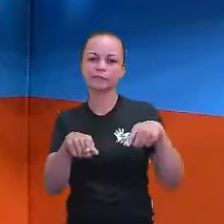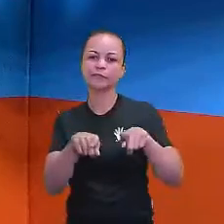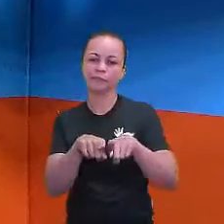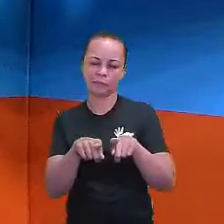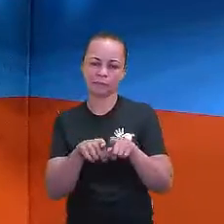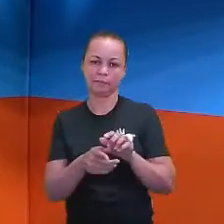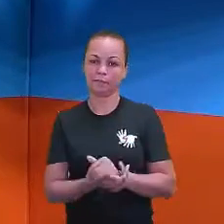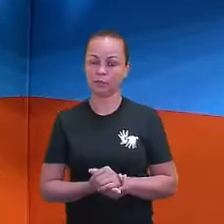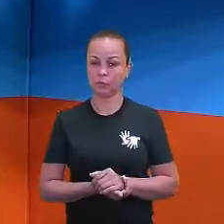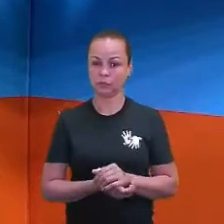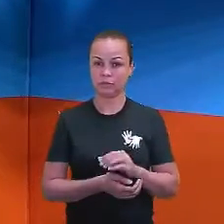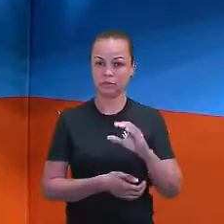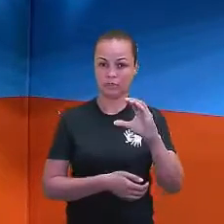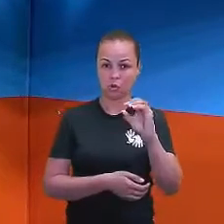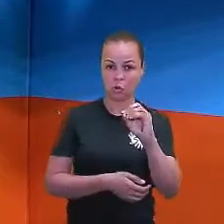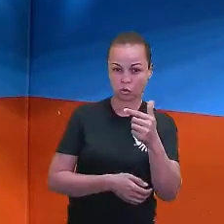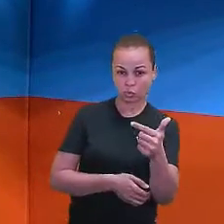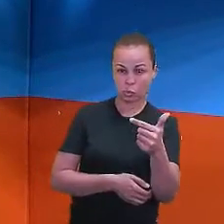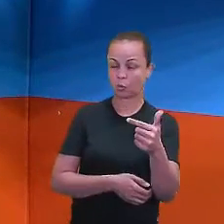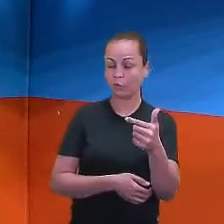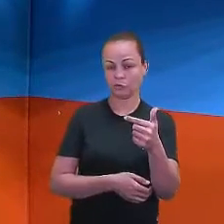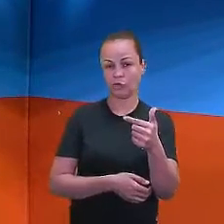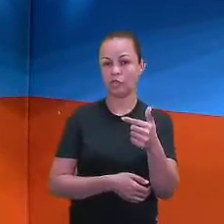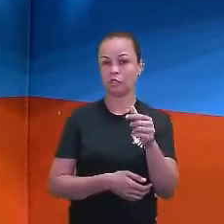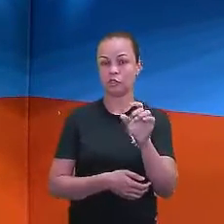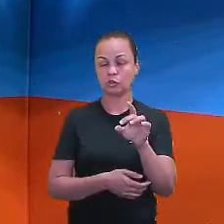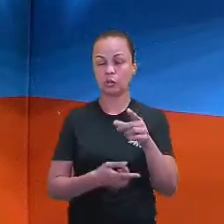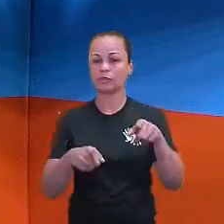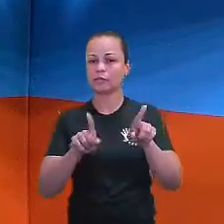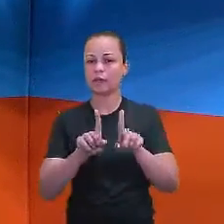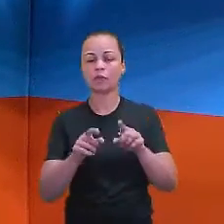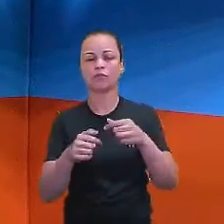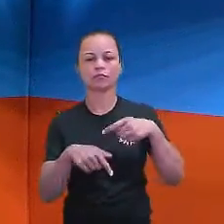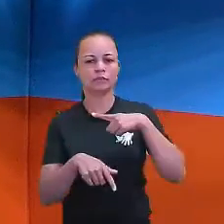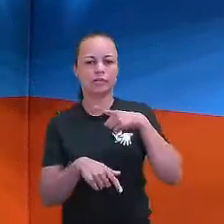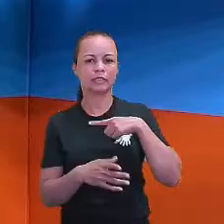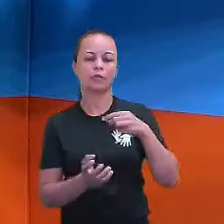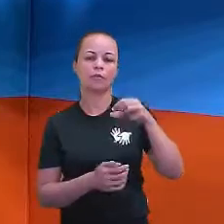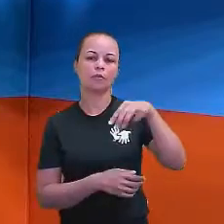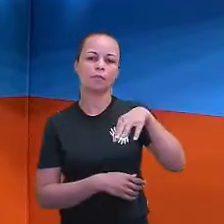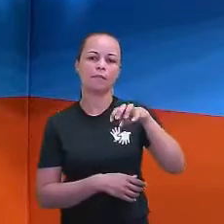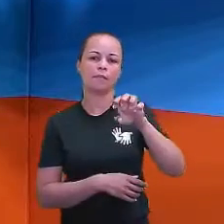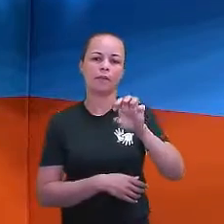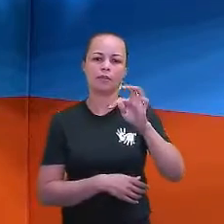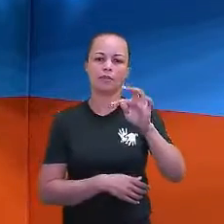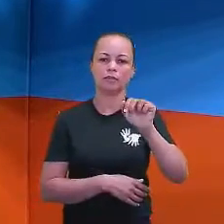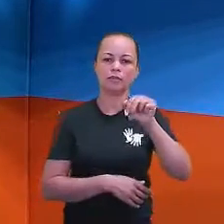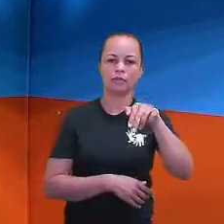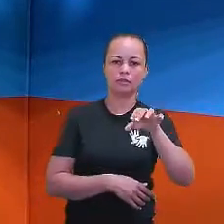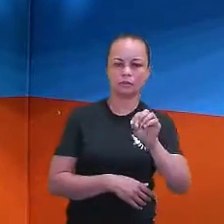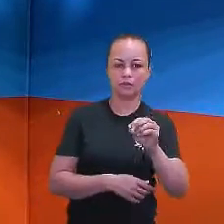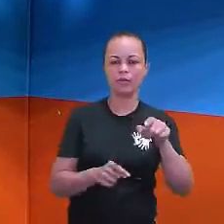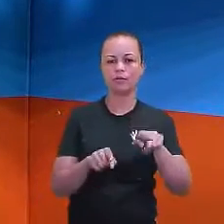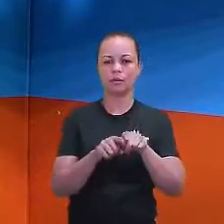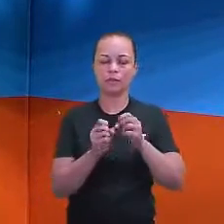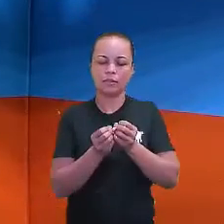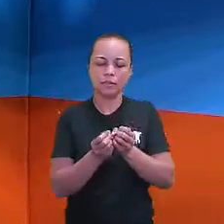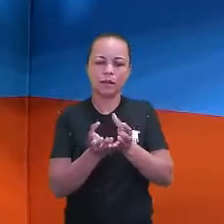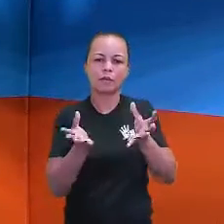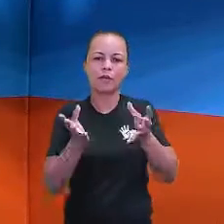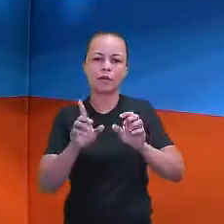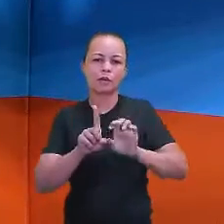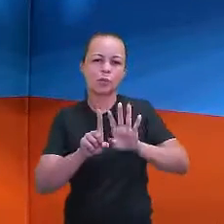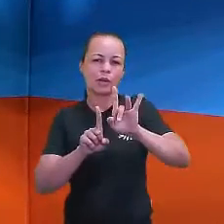que não só o CO2, o metano também. Existem as bactérias metanogênicas, metanogênes, como a gente já falou, que também está liberando um gás